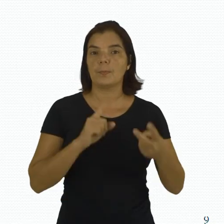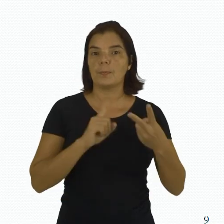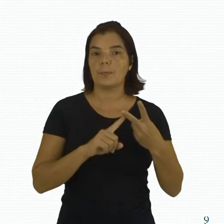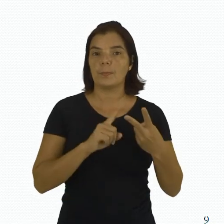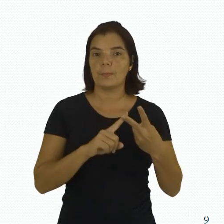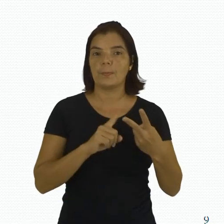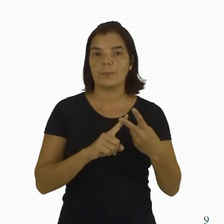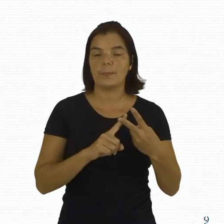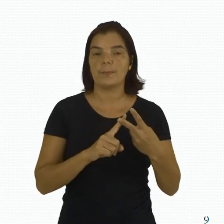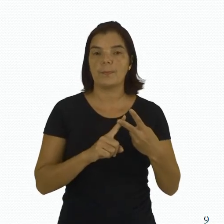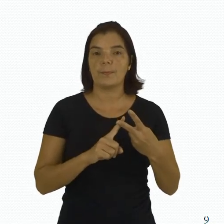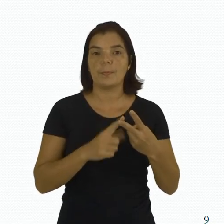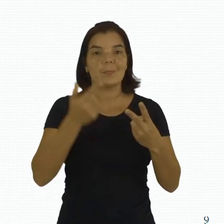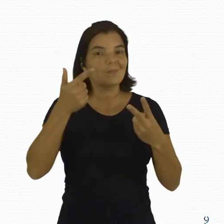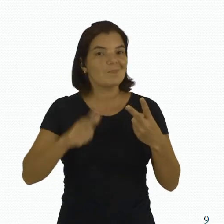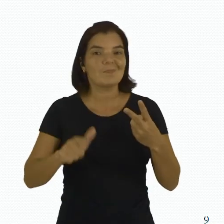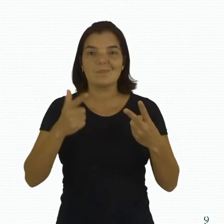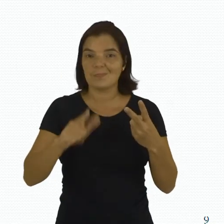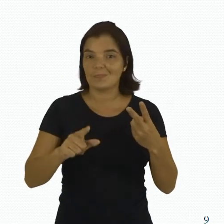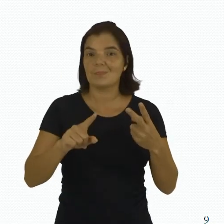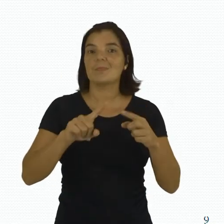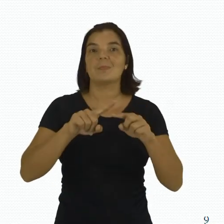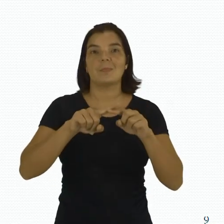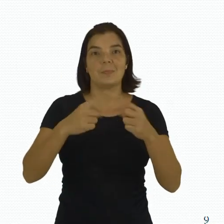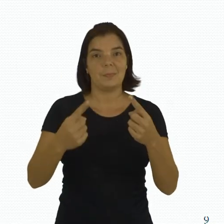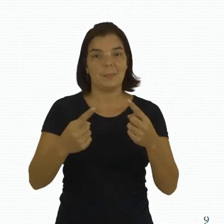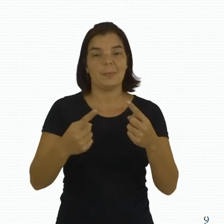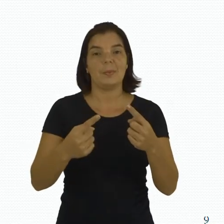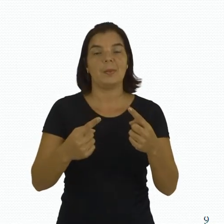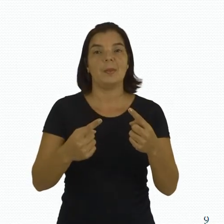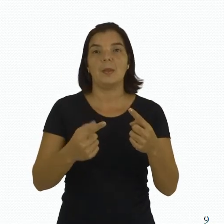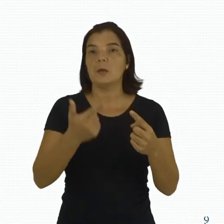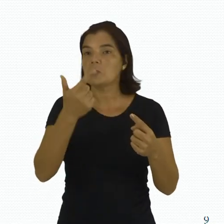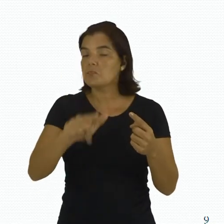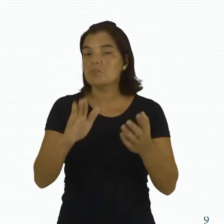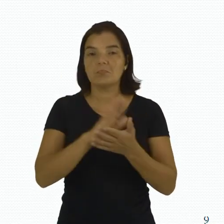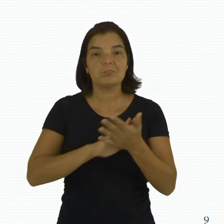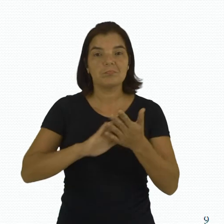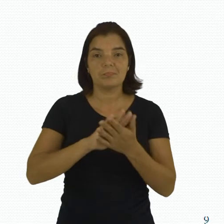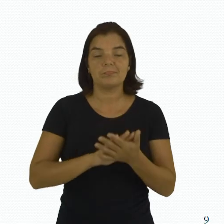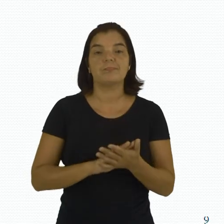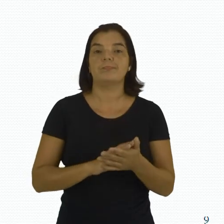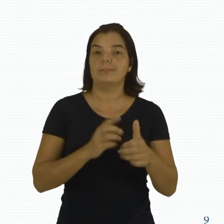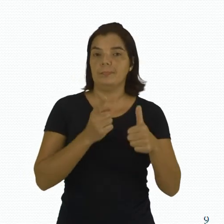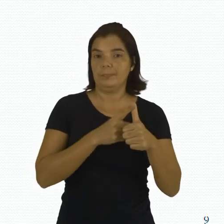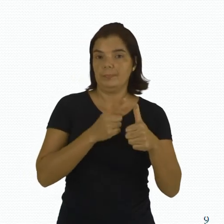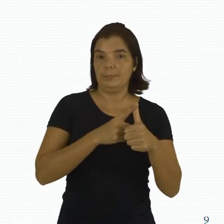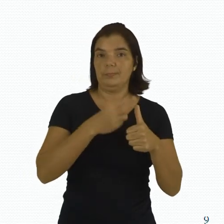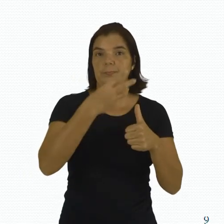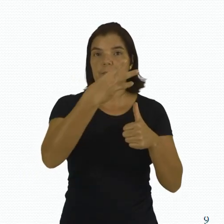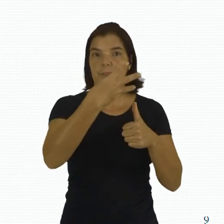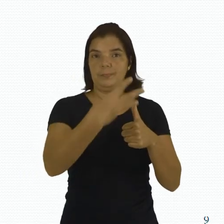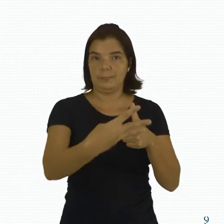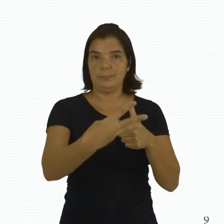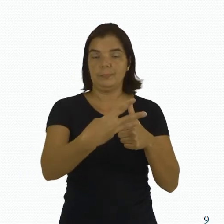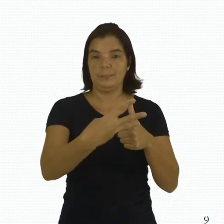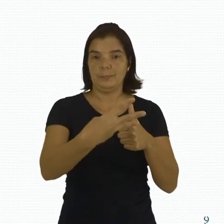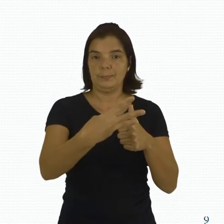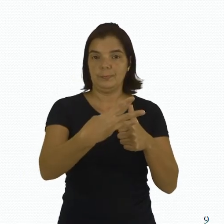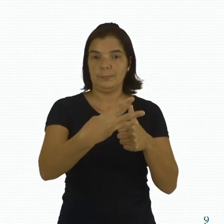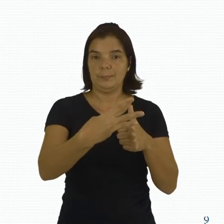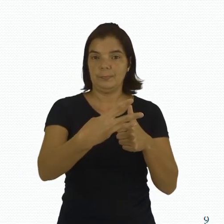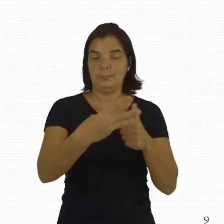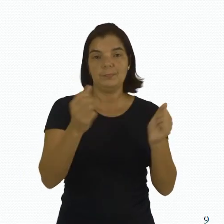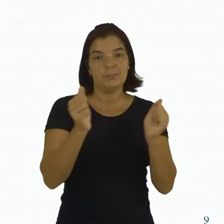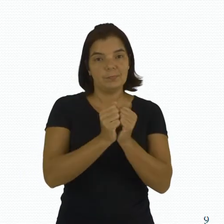Segundo, parte que não se repete mais o período. Ou seja, quem é a parte que não se repete? É a parte inteira junto com o anteperíodo.